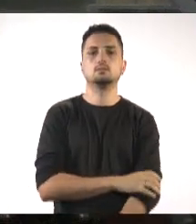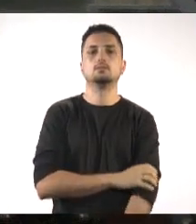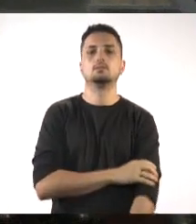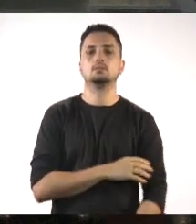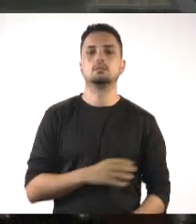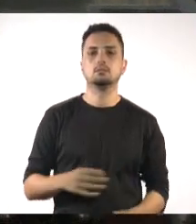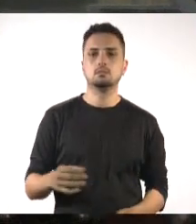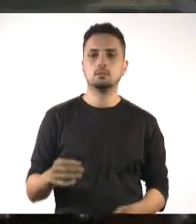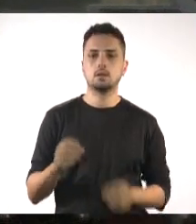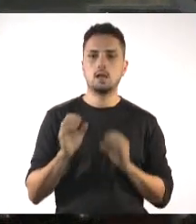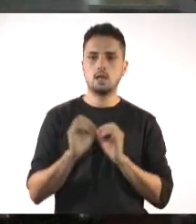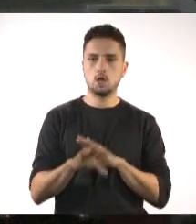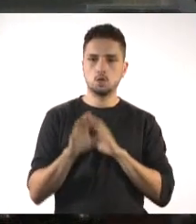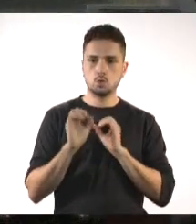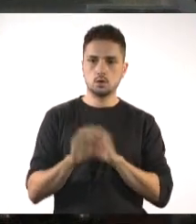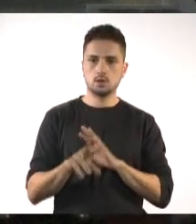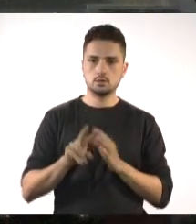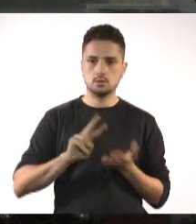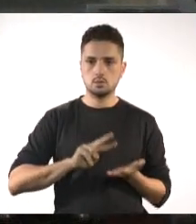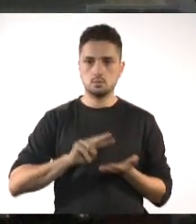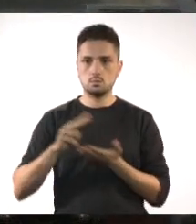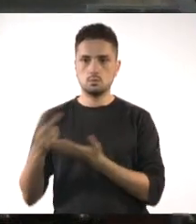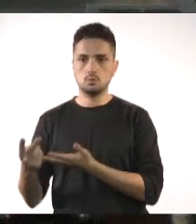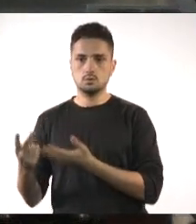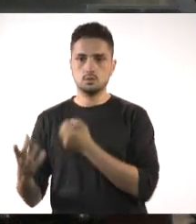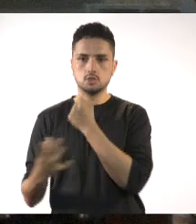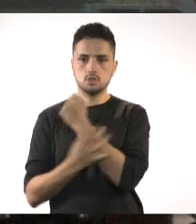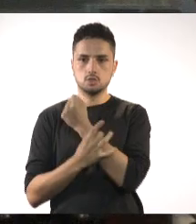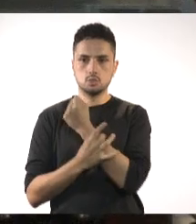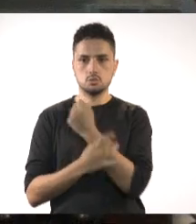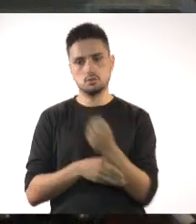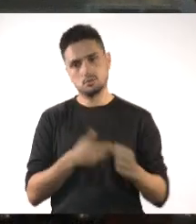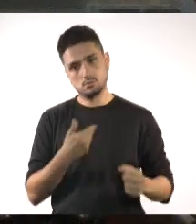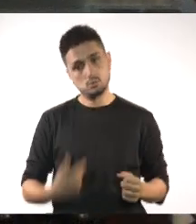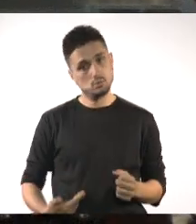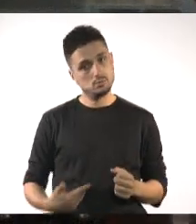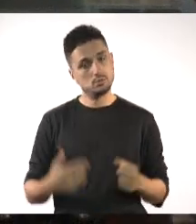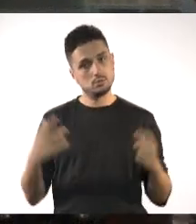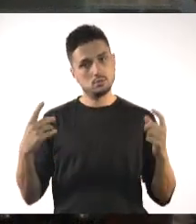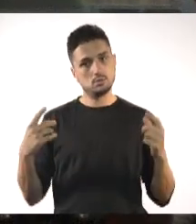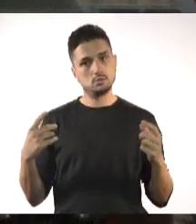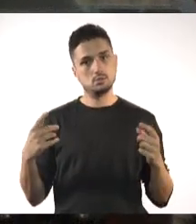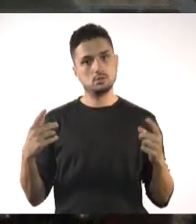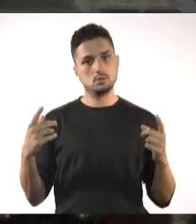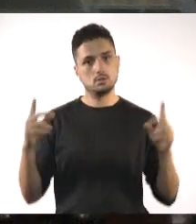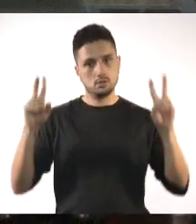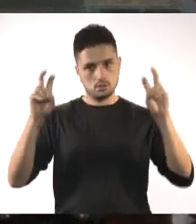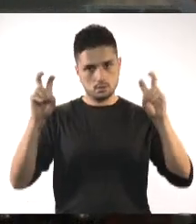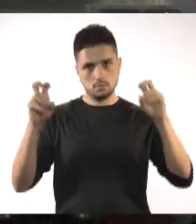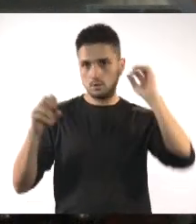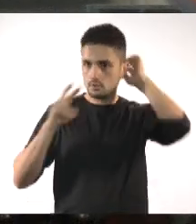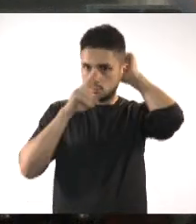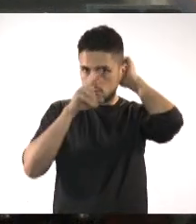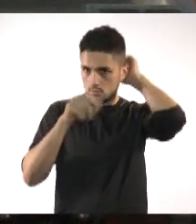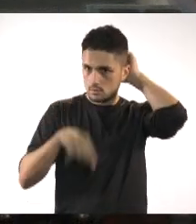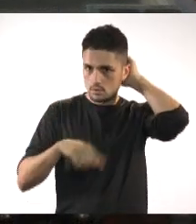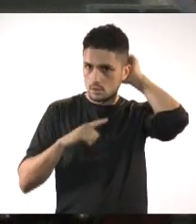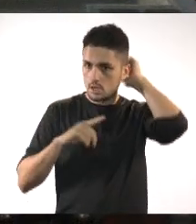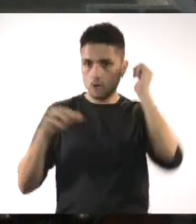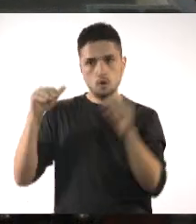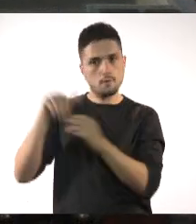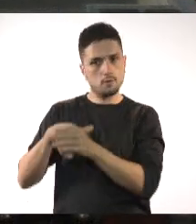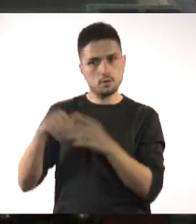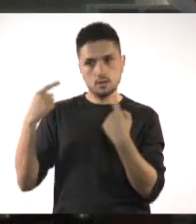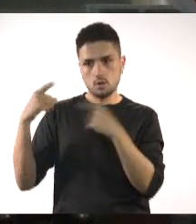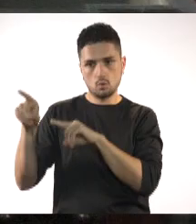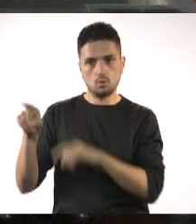tirar da educação e passar para a segurança pública. Esse é um debate muito forte que está tendo nessa casa. Eu votei contra na primeira vez que teve.